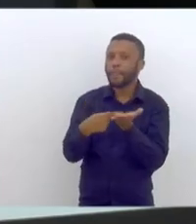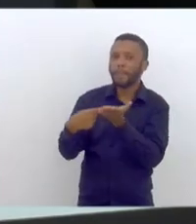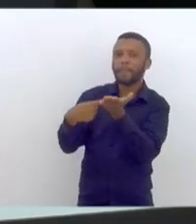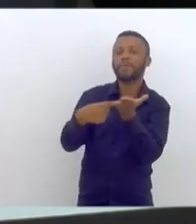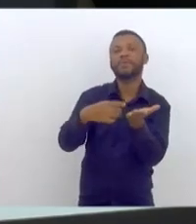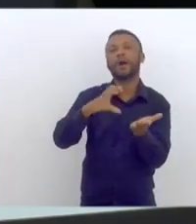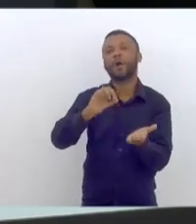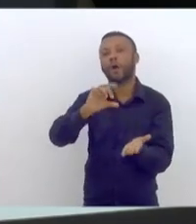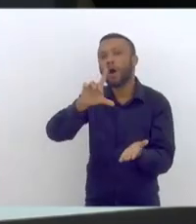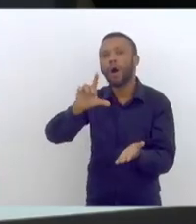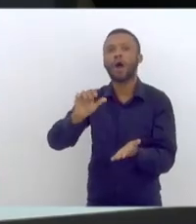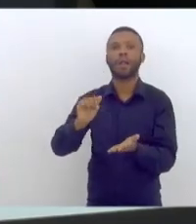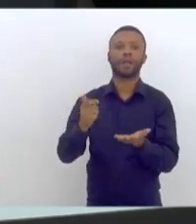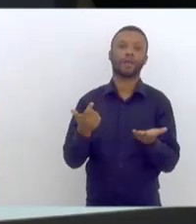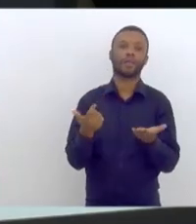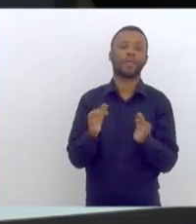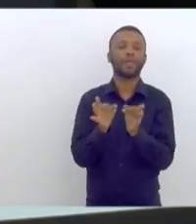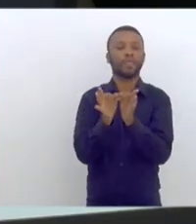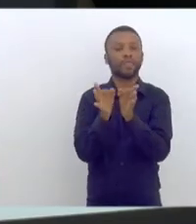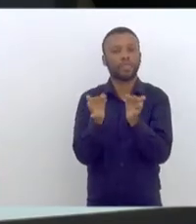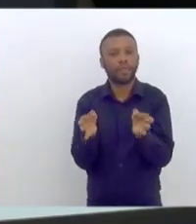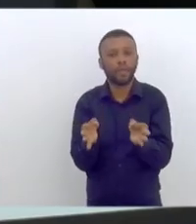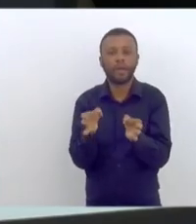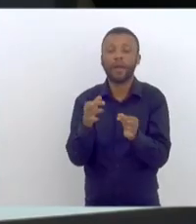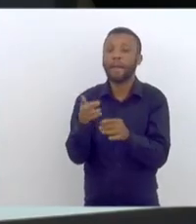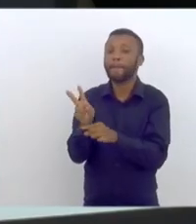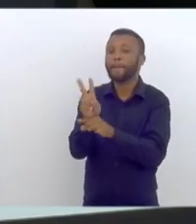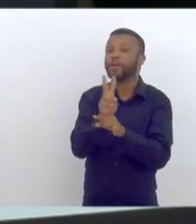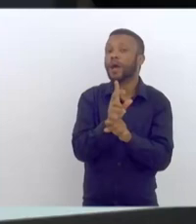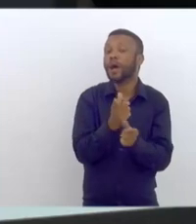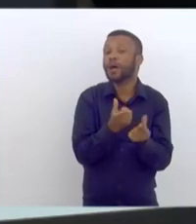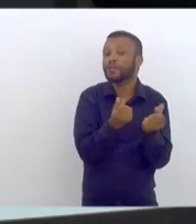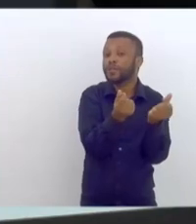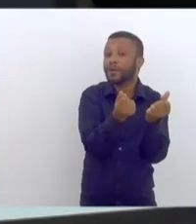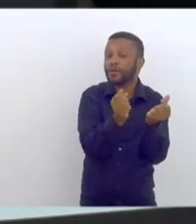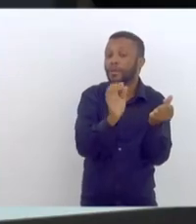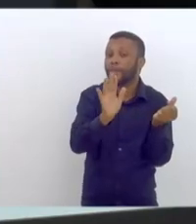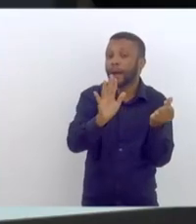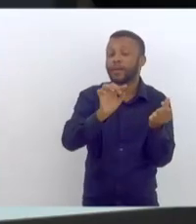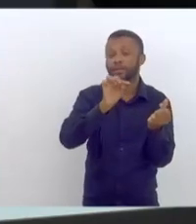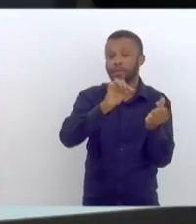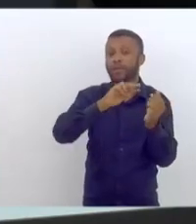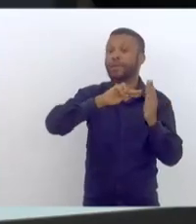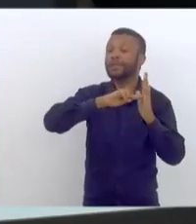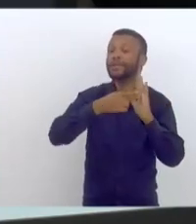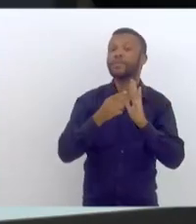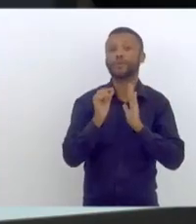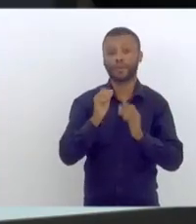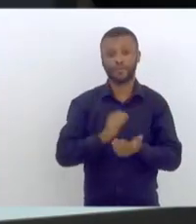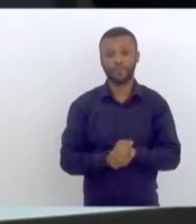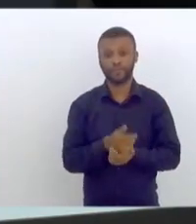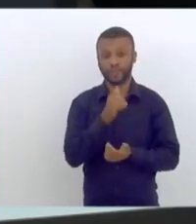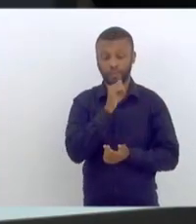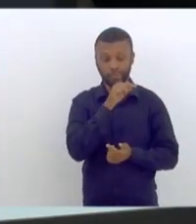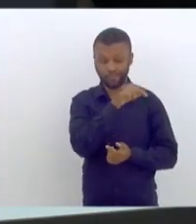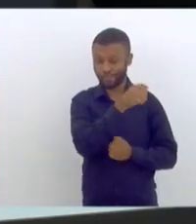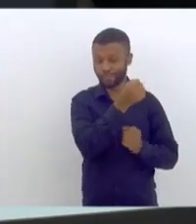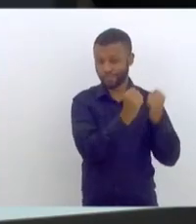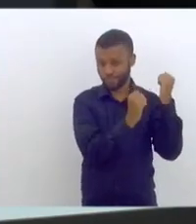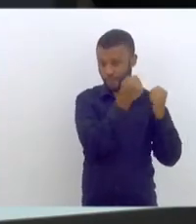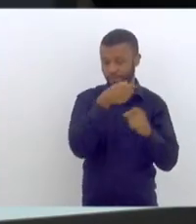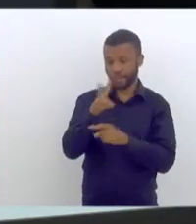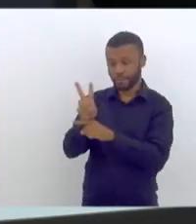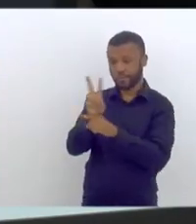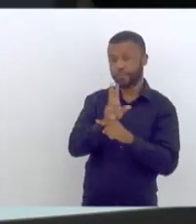é simplesmente emprestar dinheiro só que emprestar dinheiro para o destinatário desse